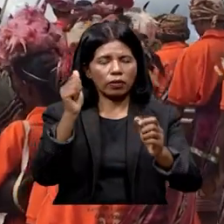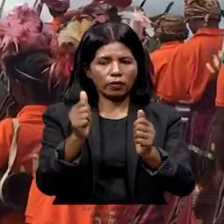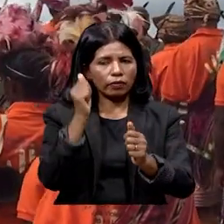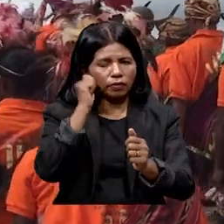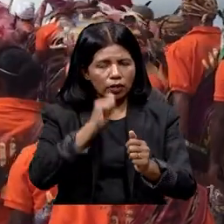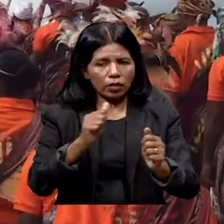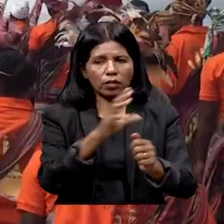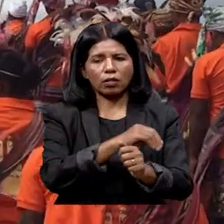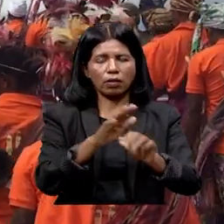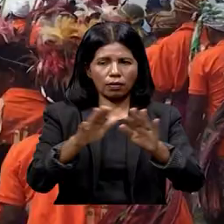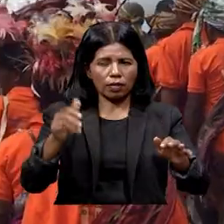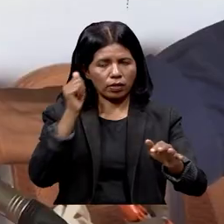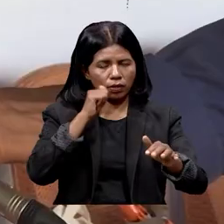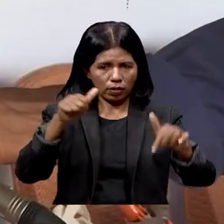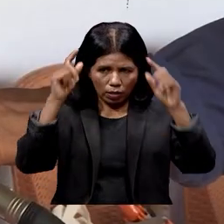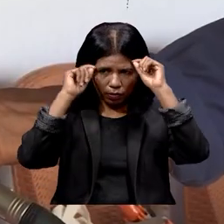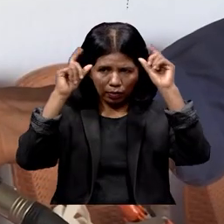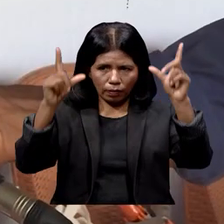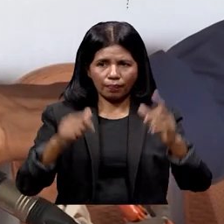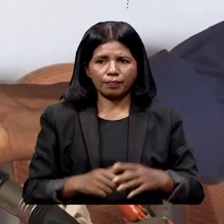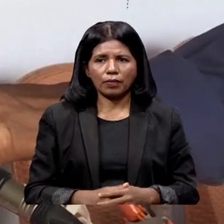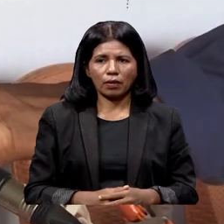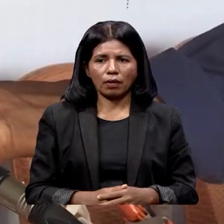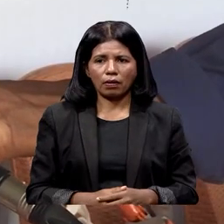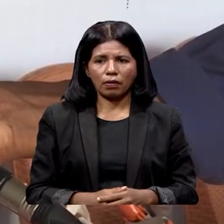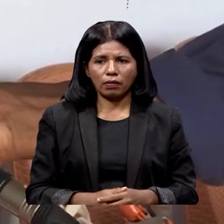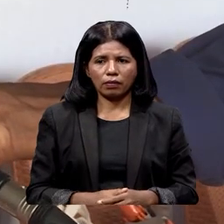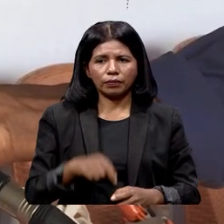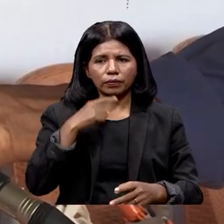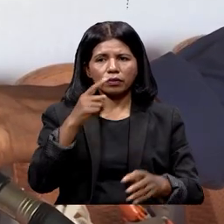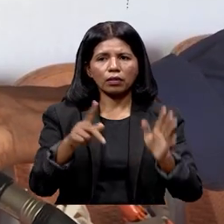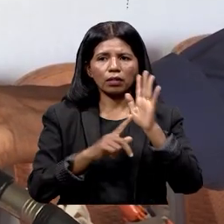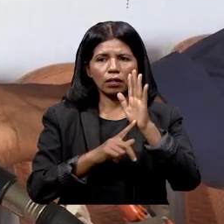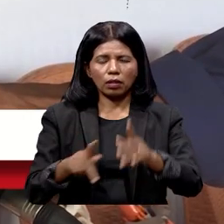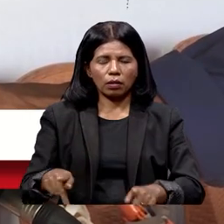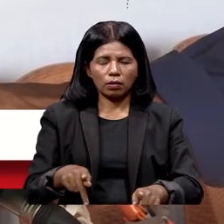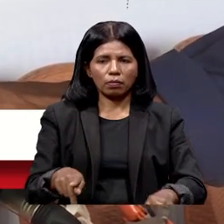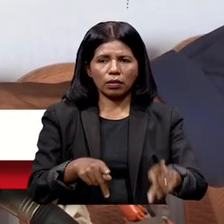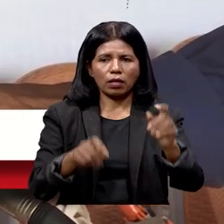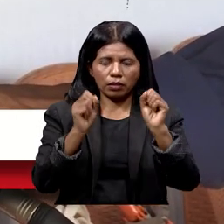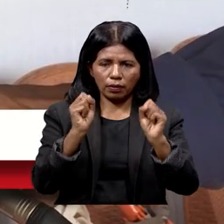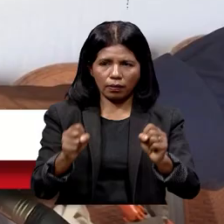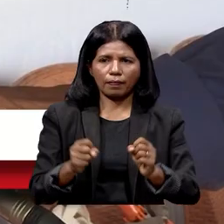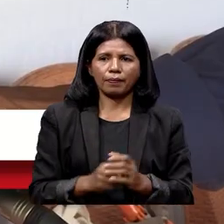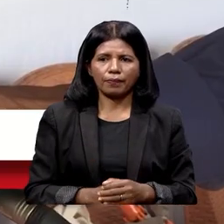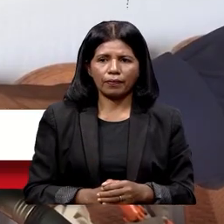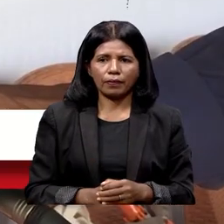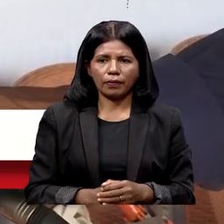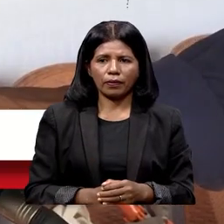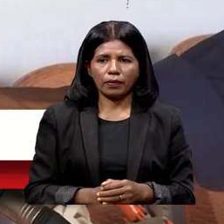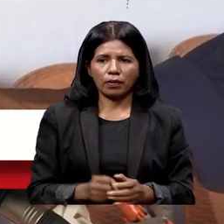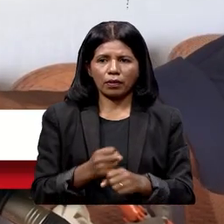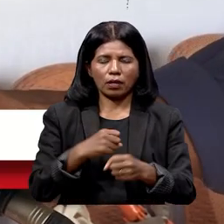e ha Timor Leste. Apela ba público, nos pa sociedade atubele